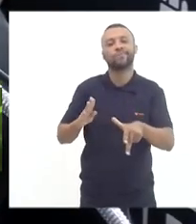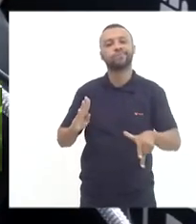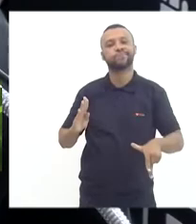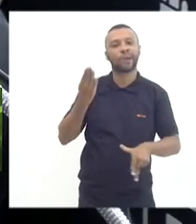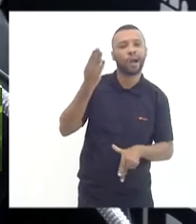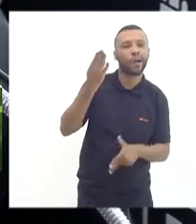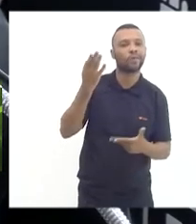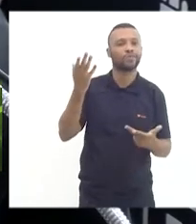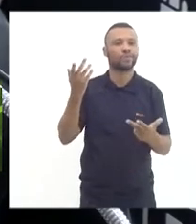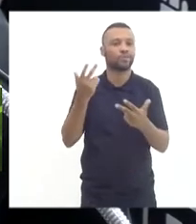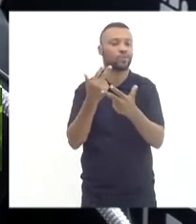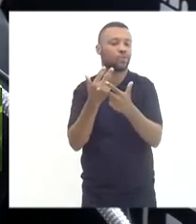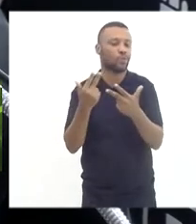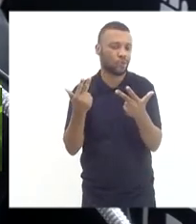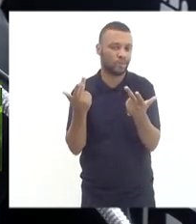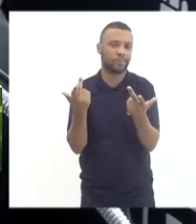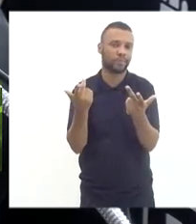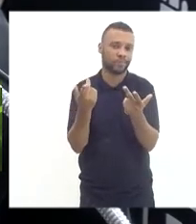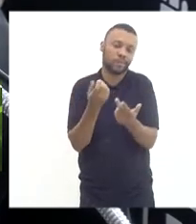etc. E